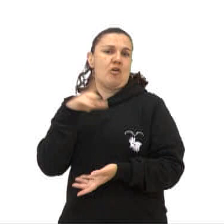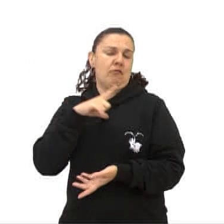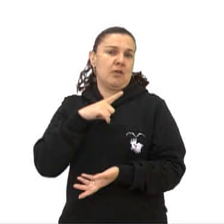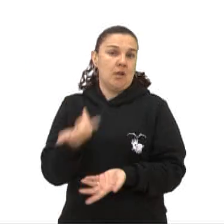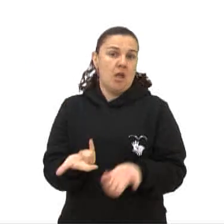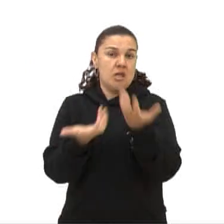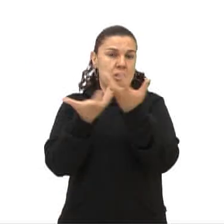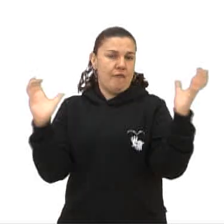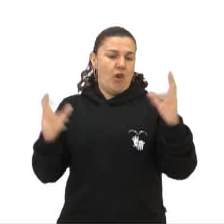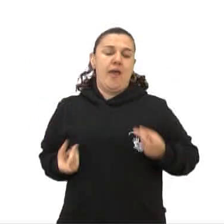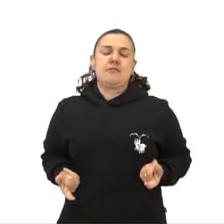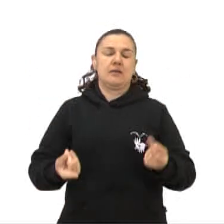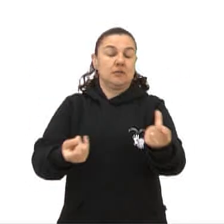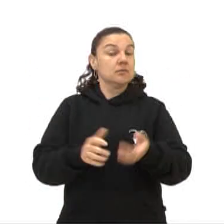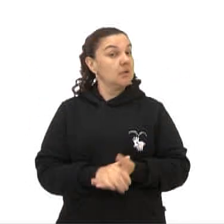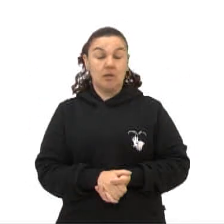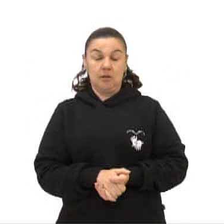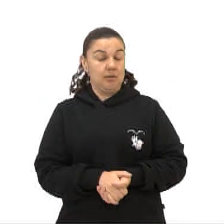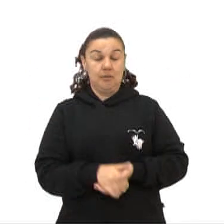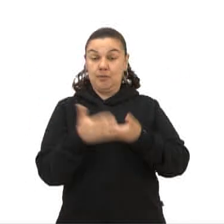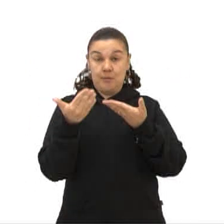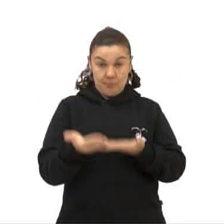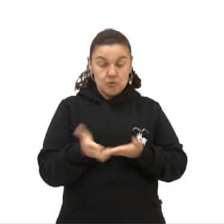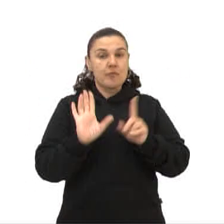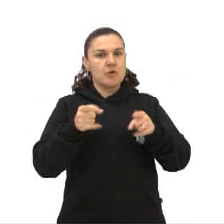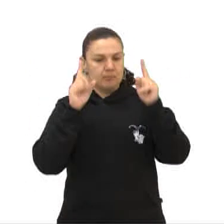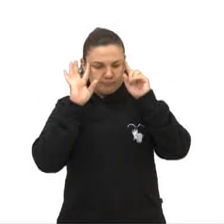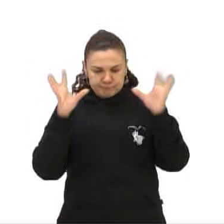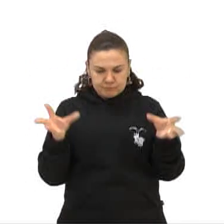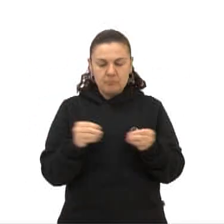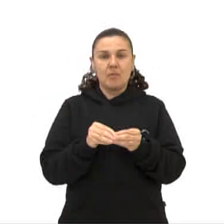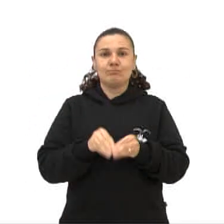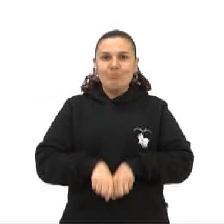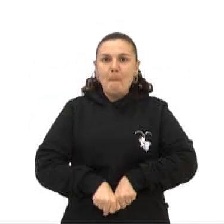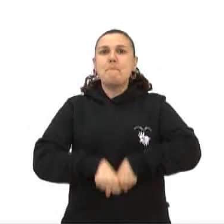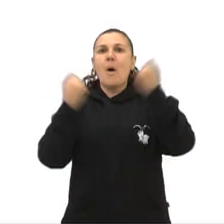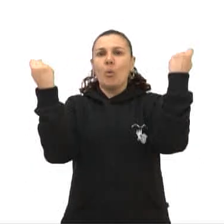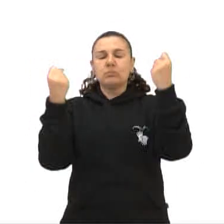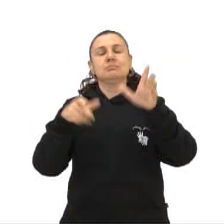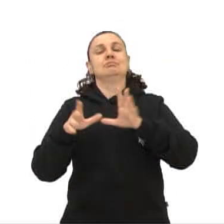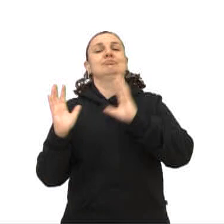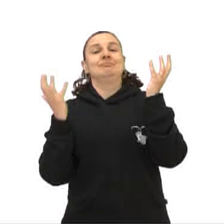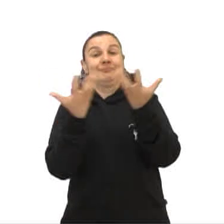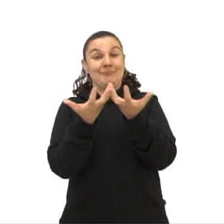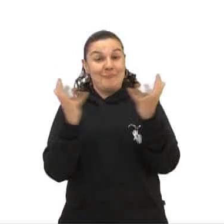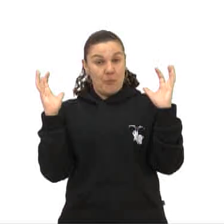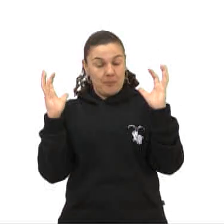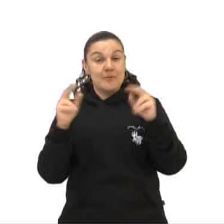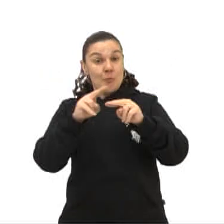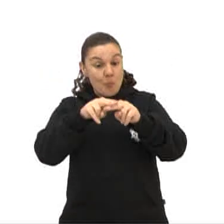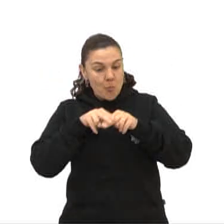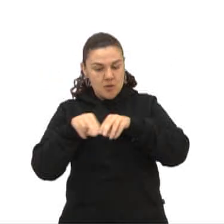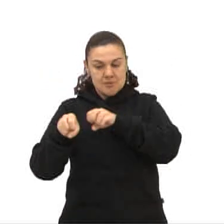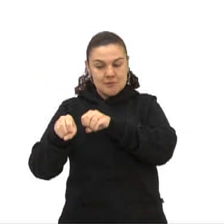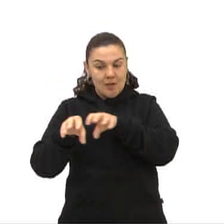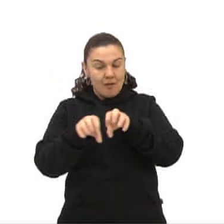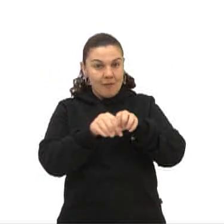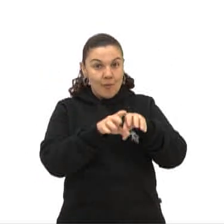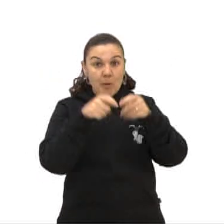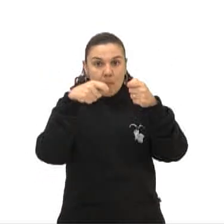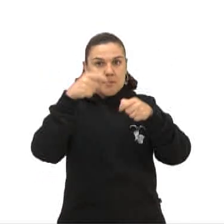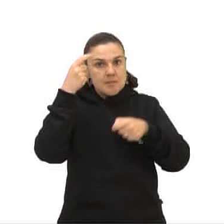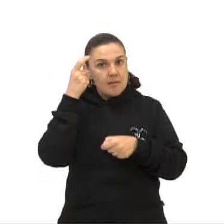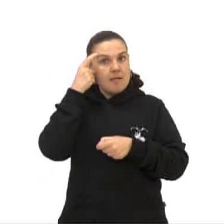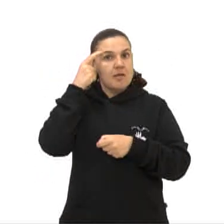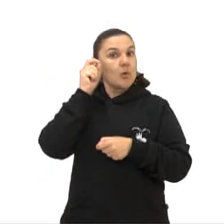são infinitas. O jovem já está vivendo um mundo em colapso ambiental. Por isso, a educação tem que trazer essa ideia